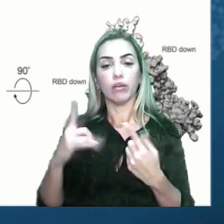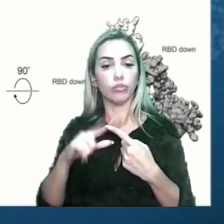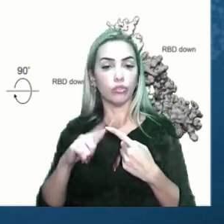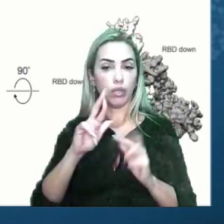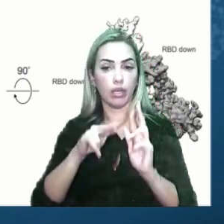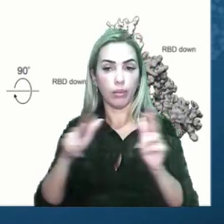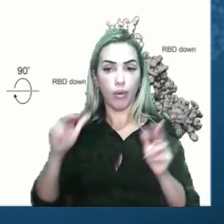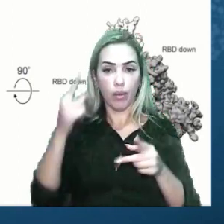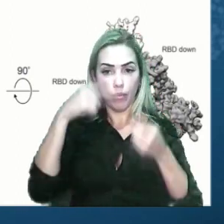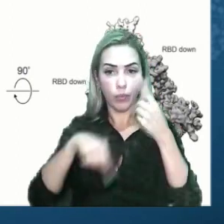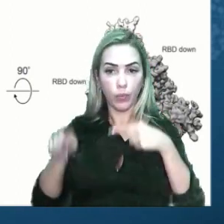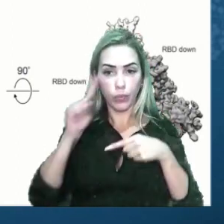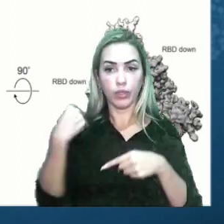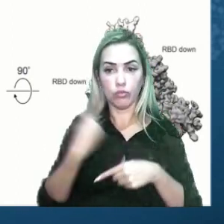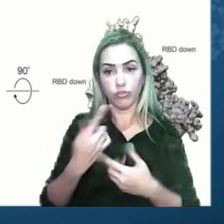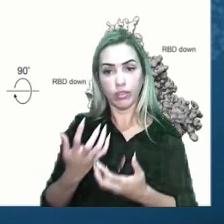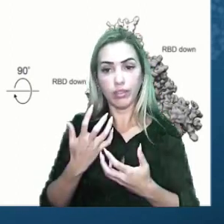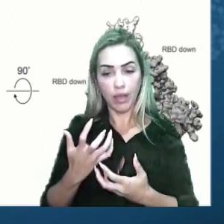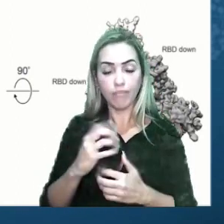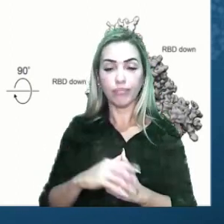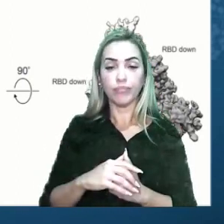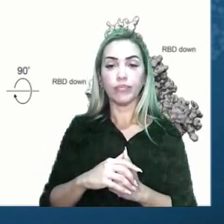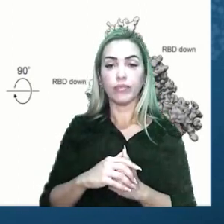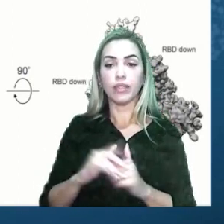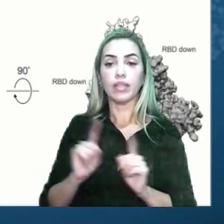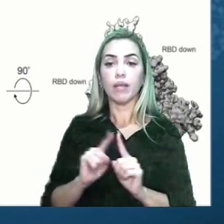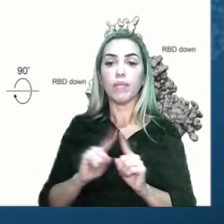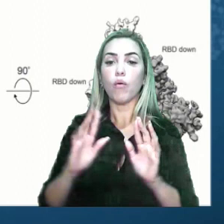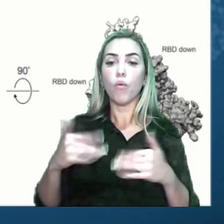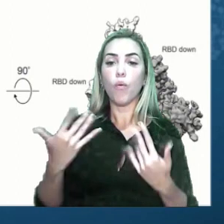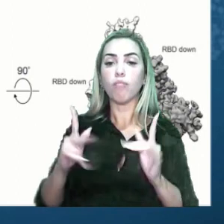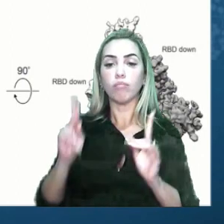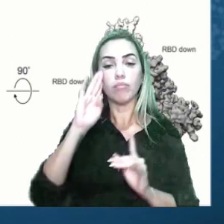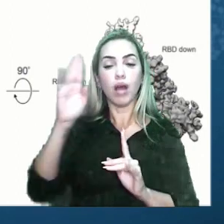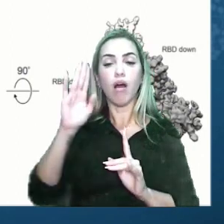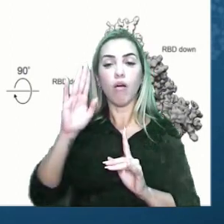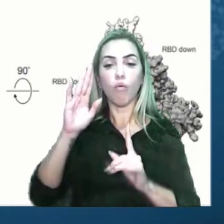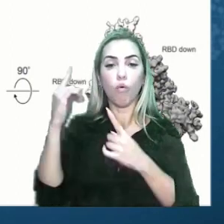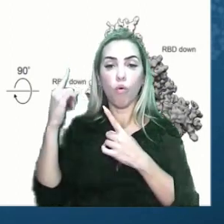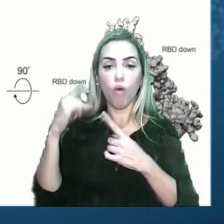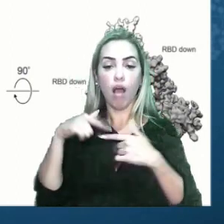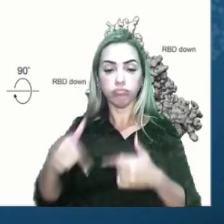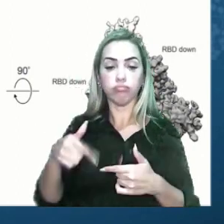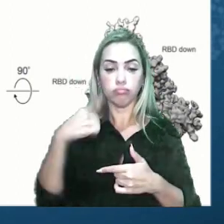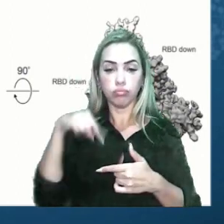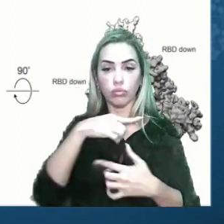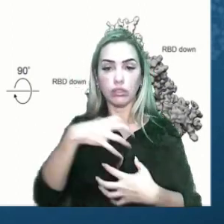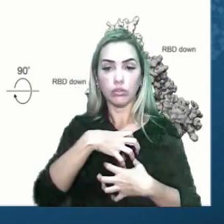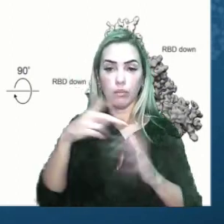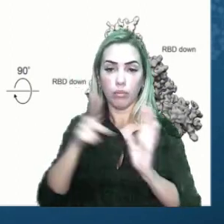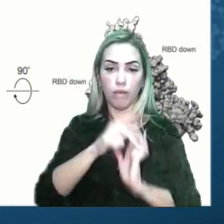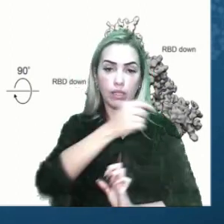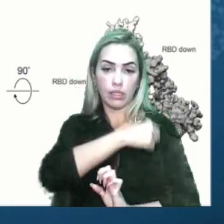resposta imunológica a gente espera, quais são as reações às vacinações, pelo menos em